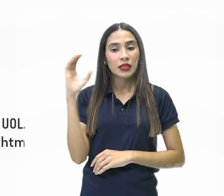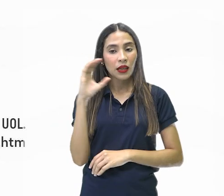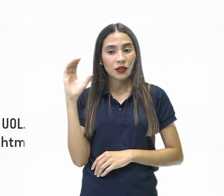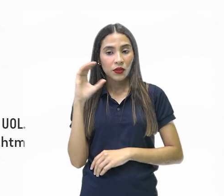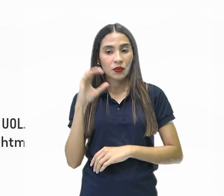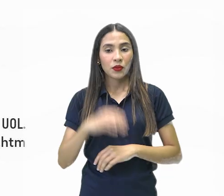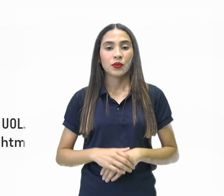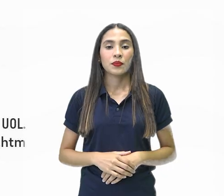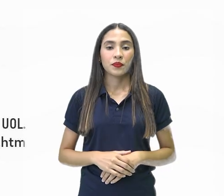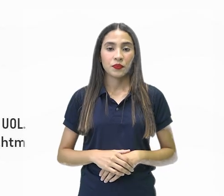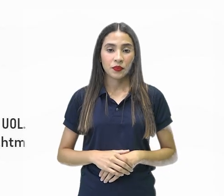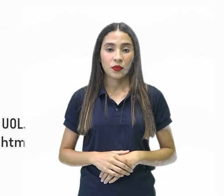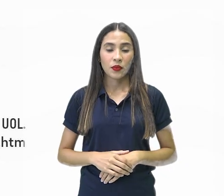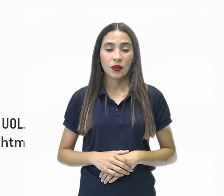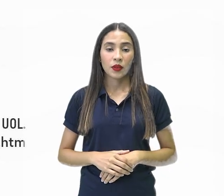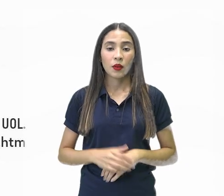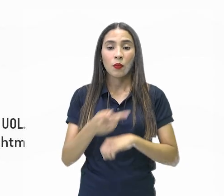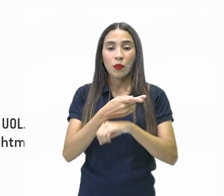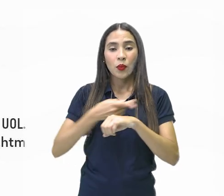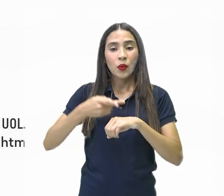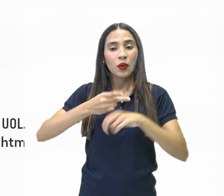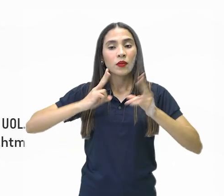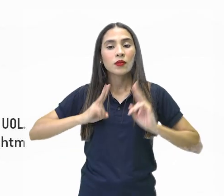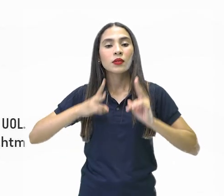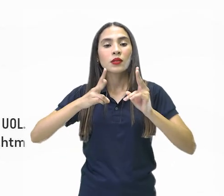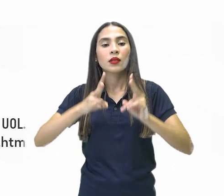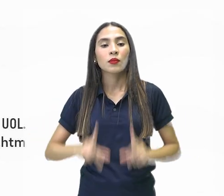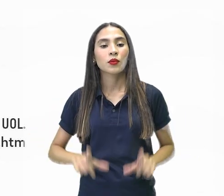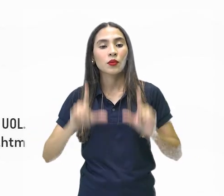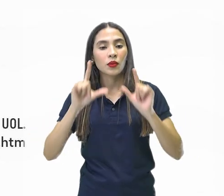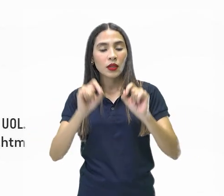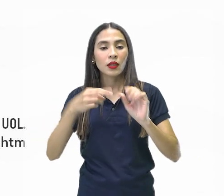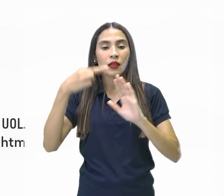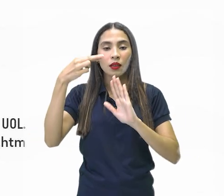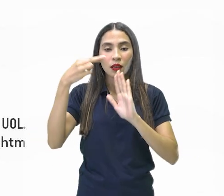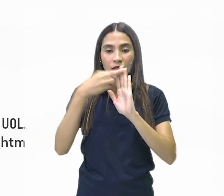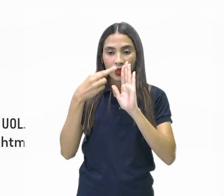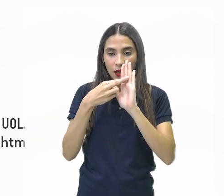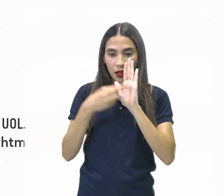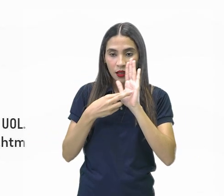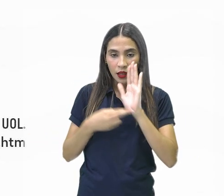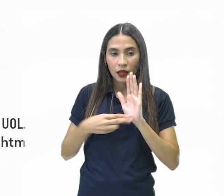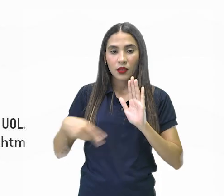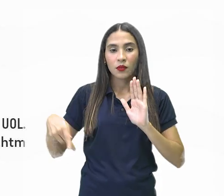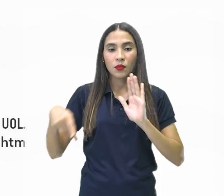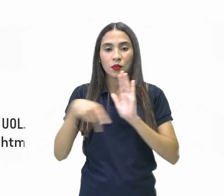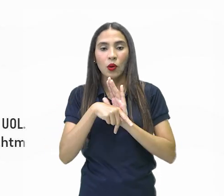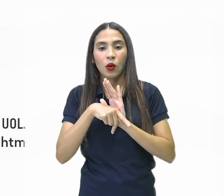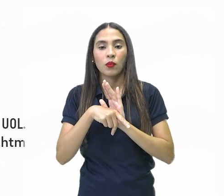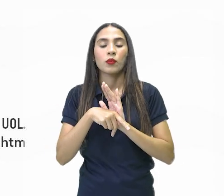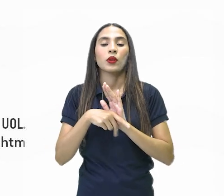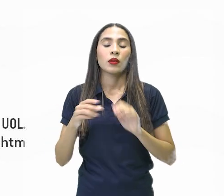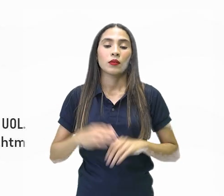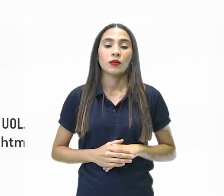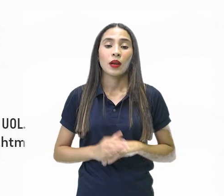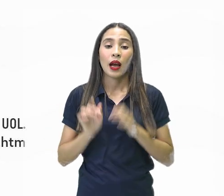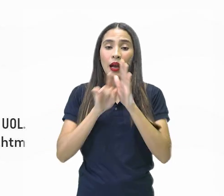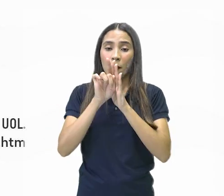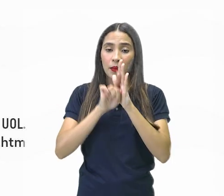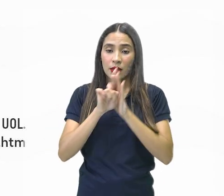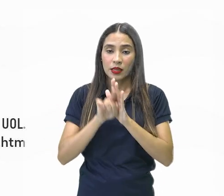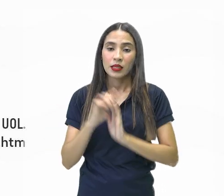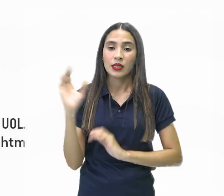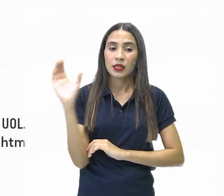métodos científicos, buscando sempre garantir os fundamentos para que o